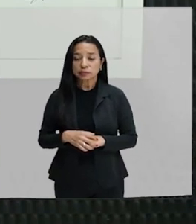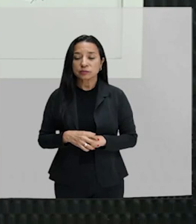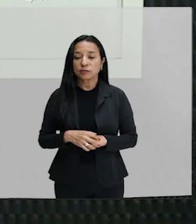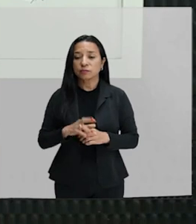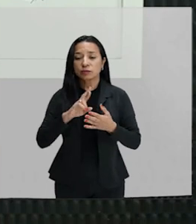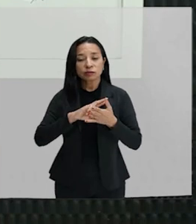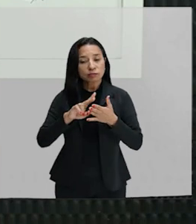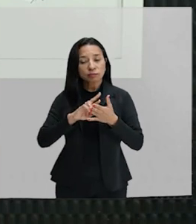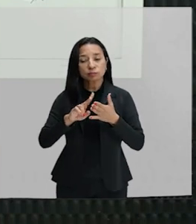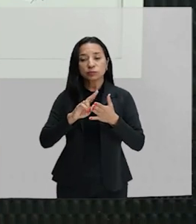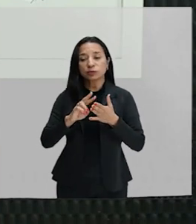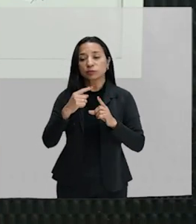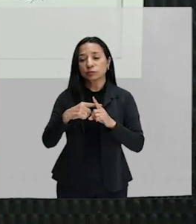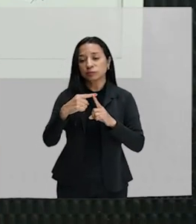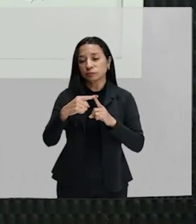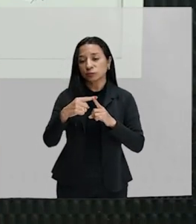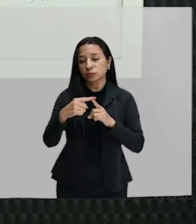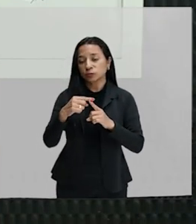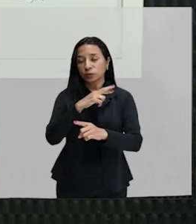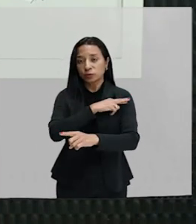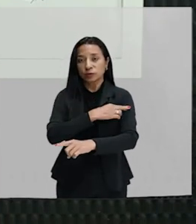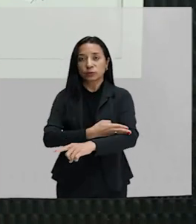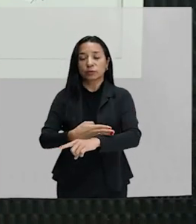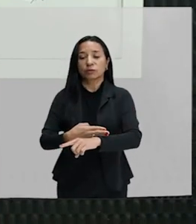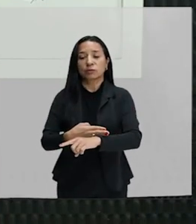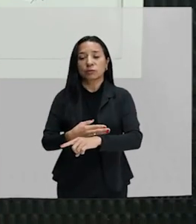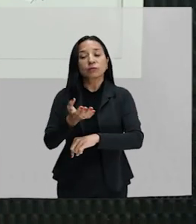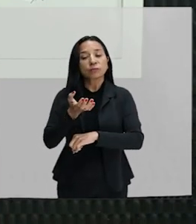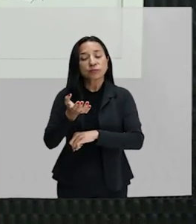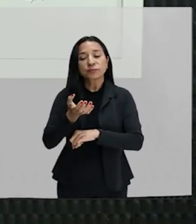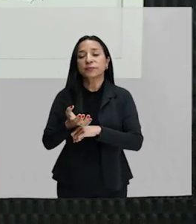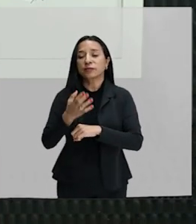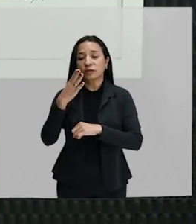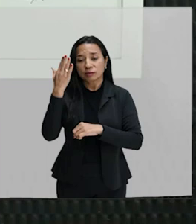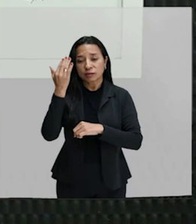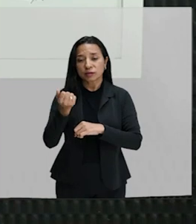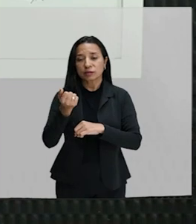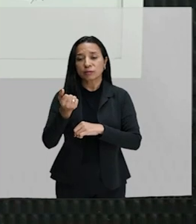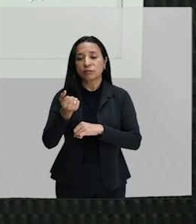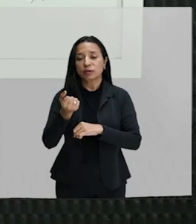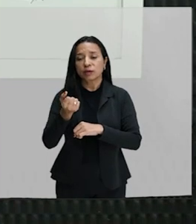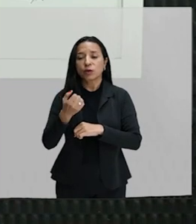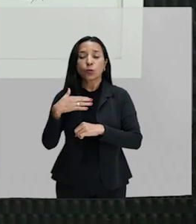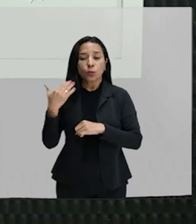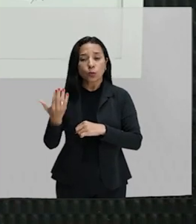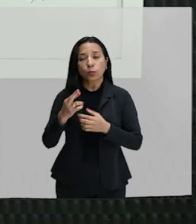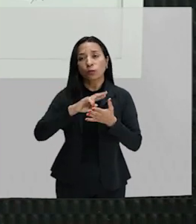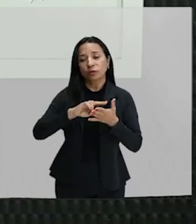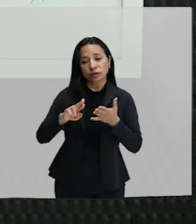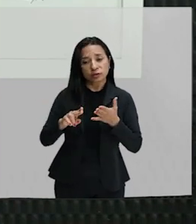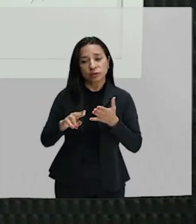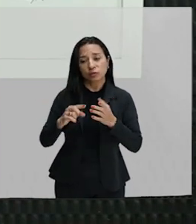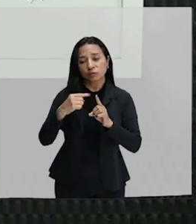variação de temperatura nessa cidade então ele quer saber qual é essa variação na escala fahen Então vou pegar o seguinte ó